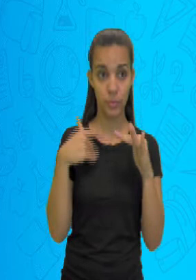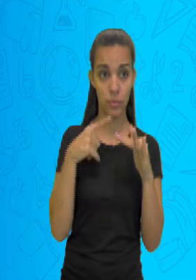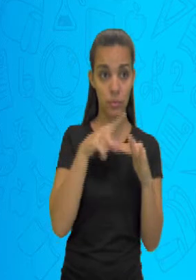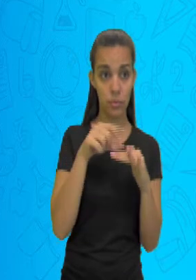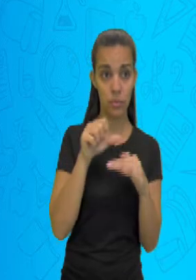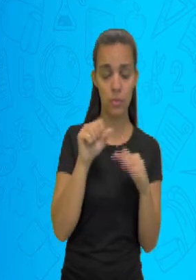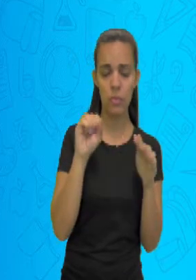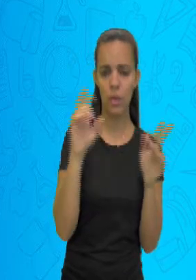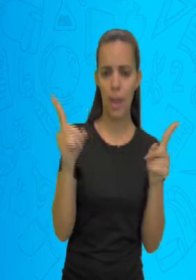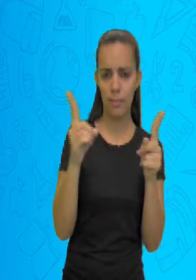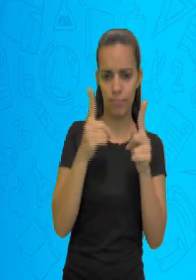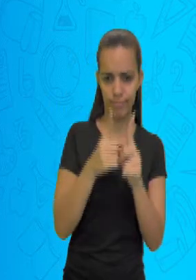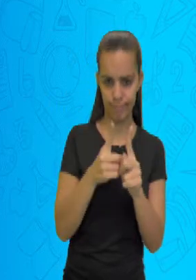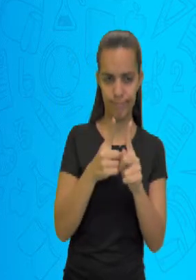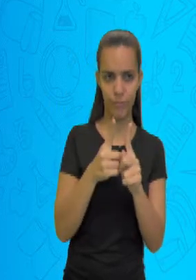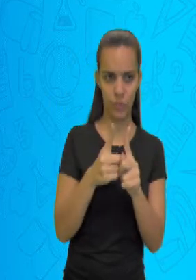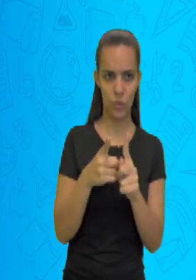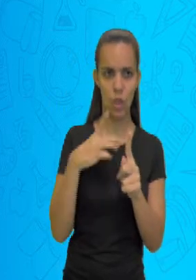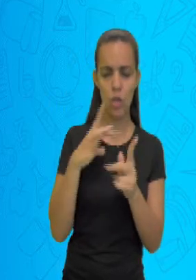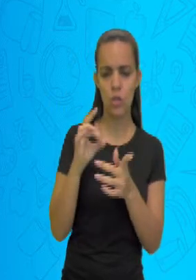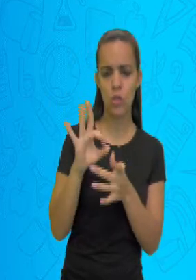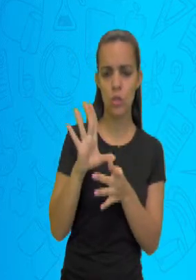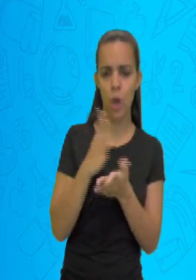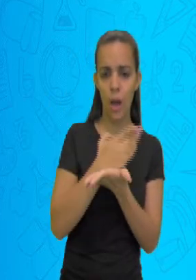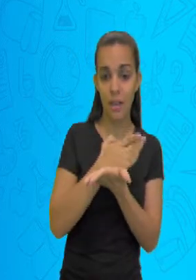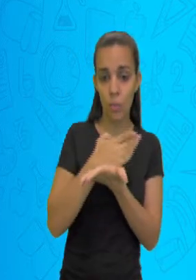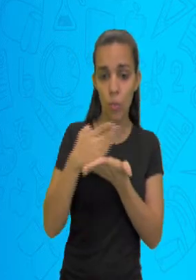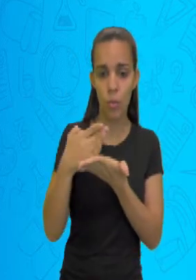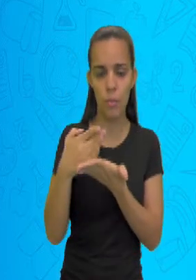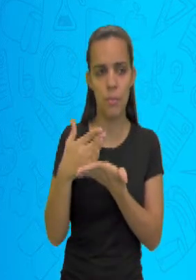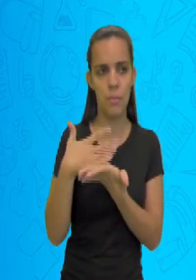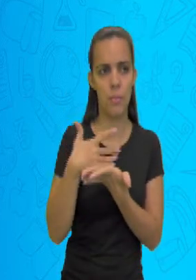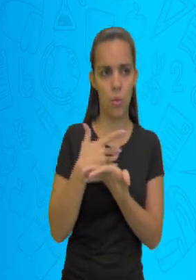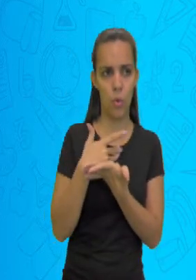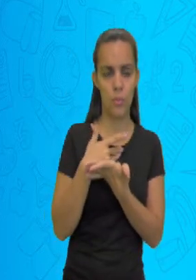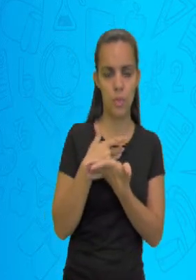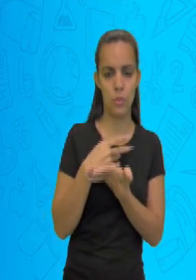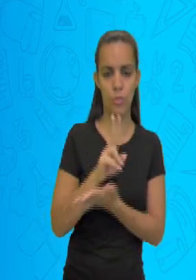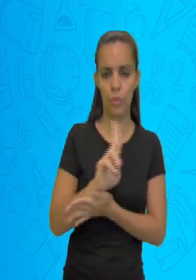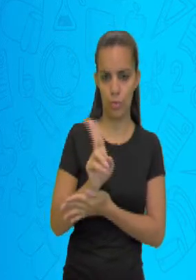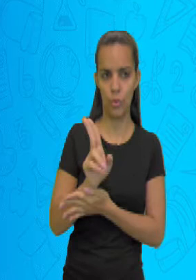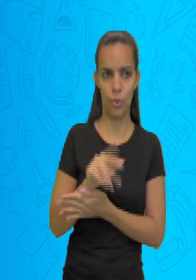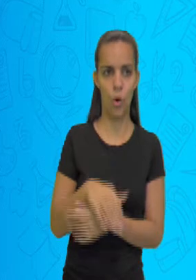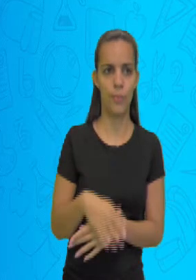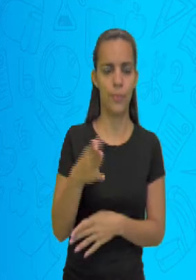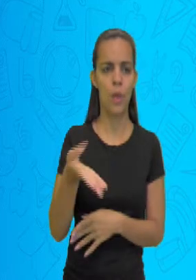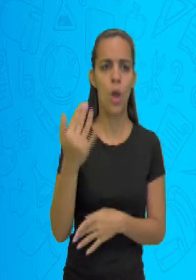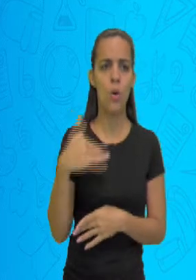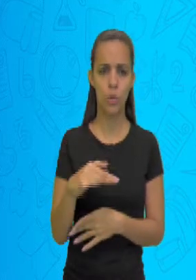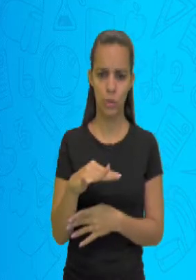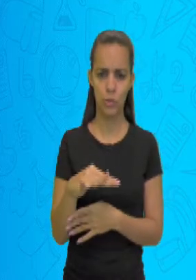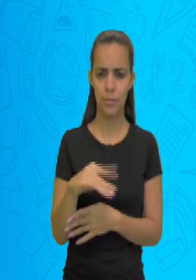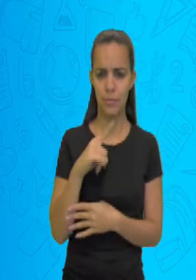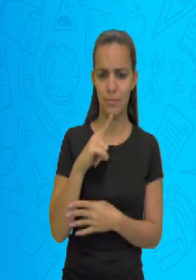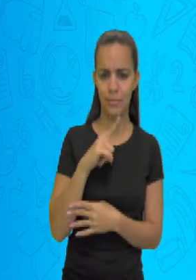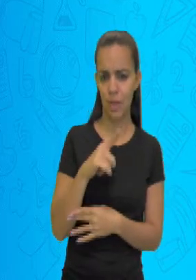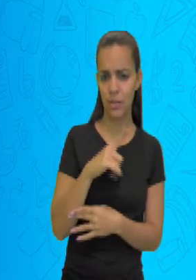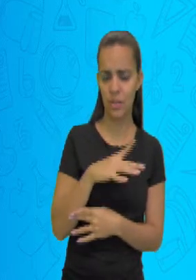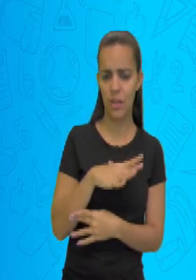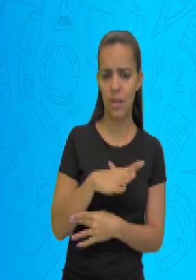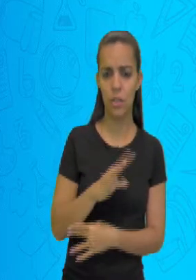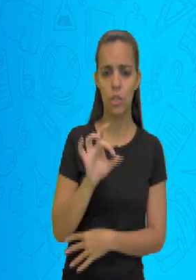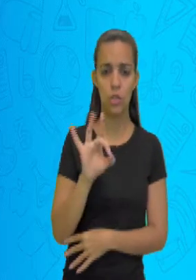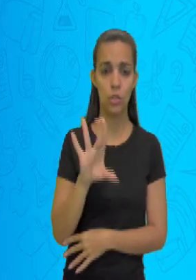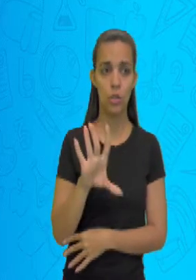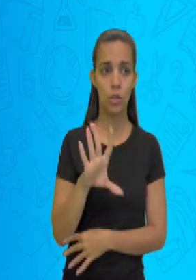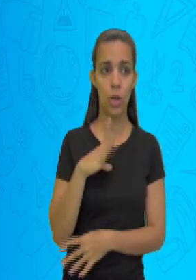e assim por diante. Vocês podem perceber que é um formato diferente de um e de outro. Já no terceiro